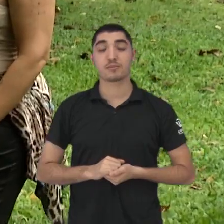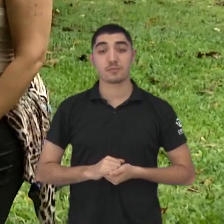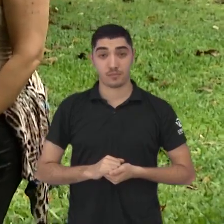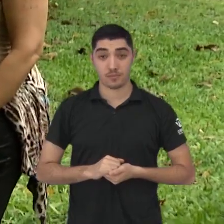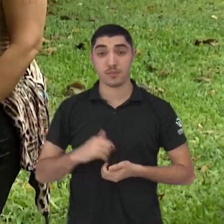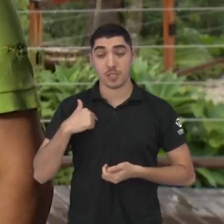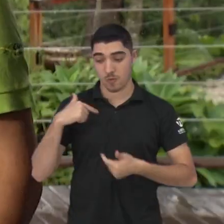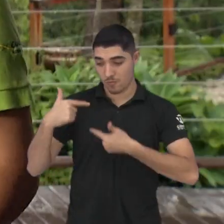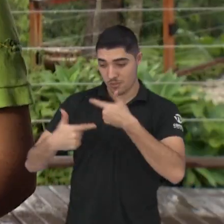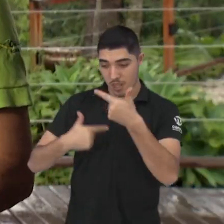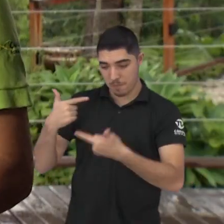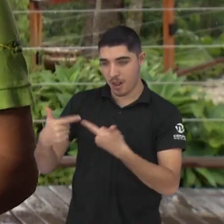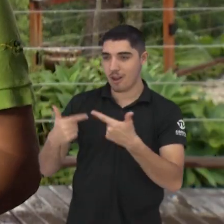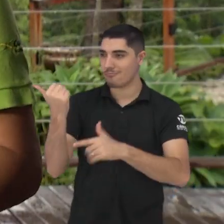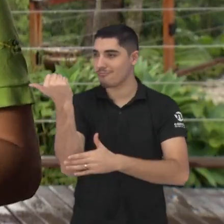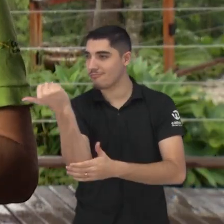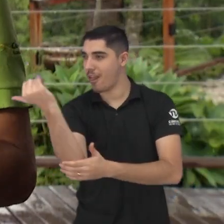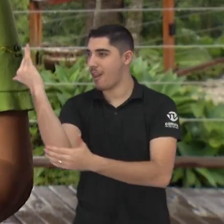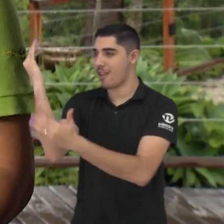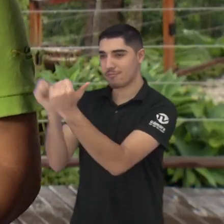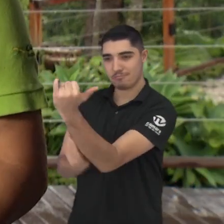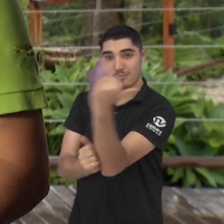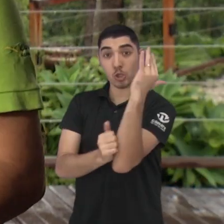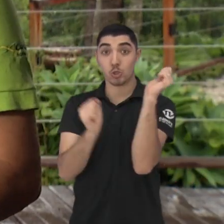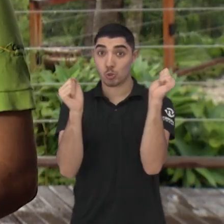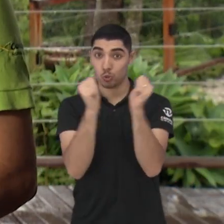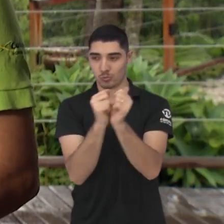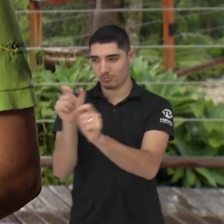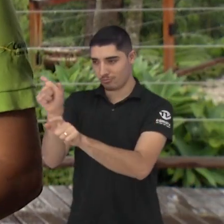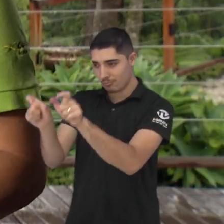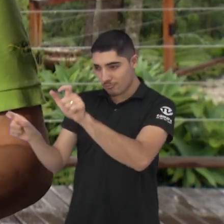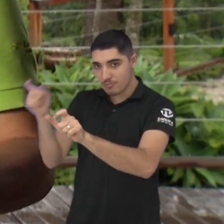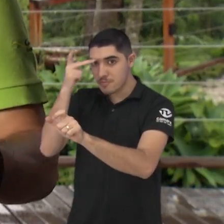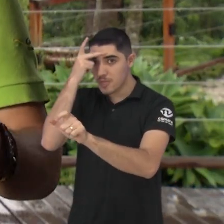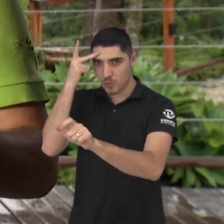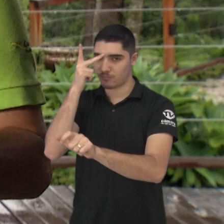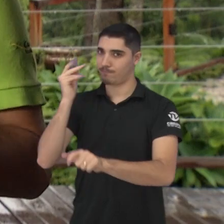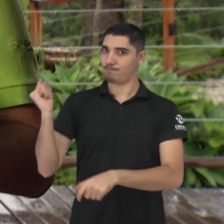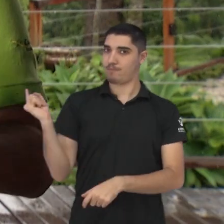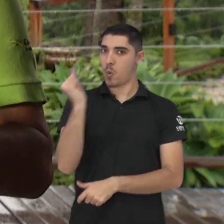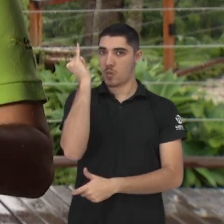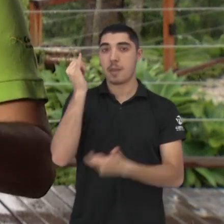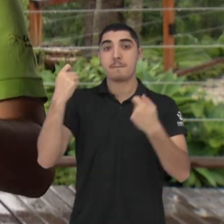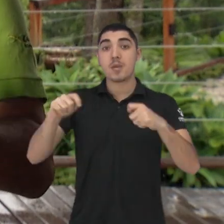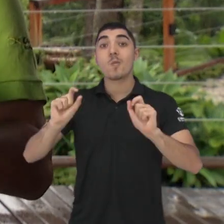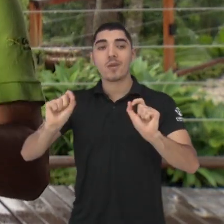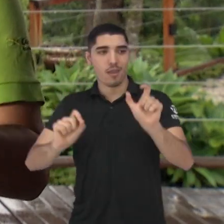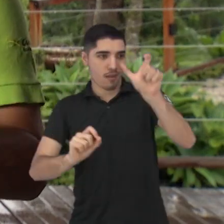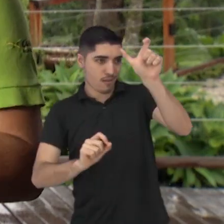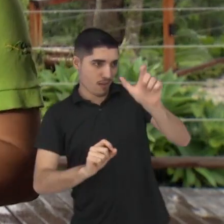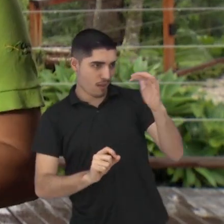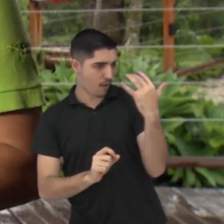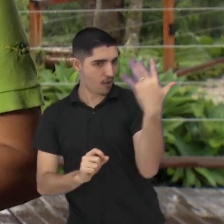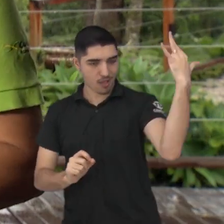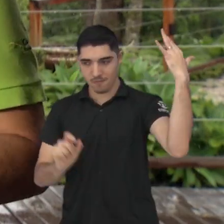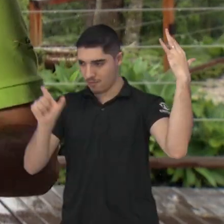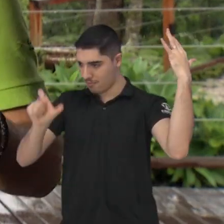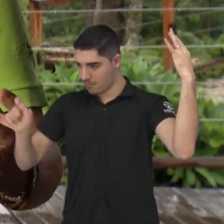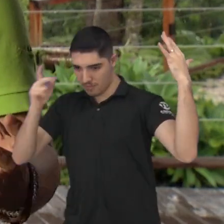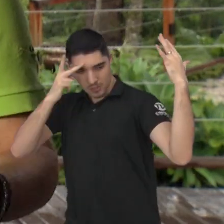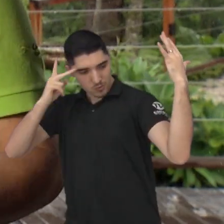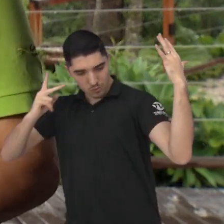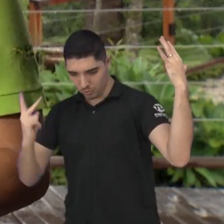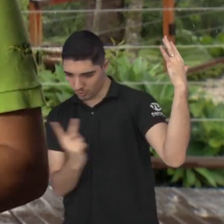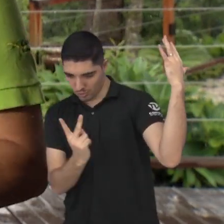Trabalho com a natureza, trabalho com as pessoas, que é muito importante, fazer essa conexão, ou tentar fazer essa conexão